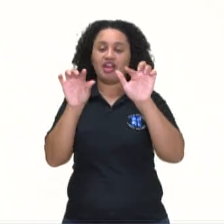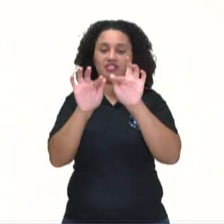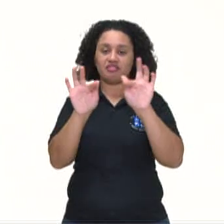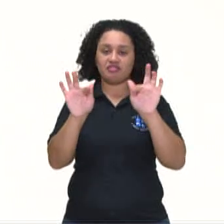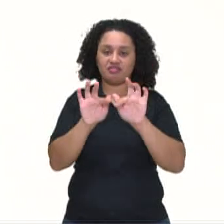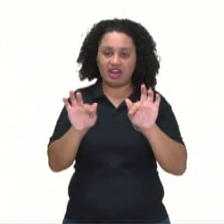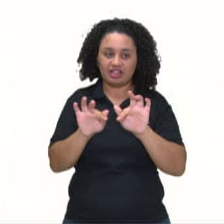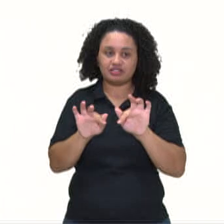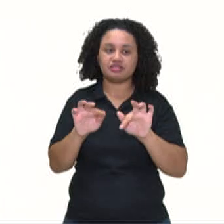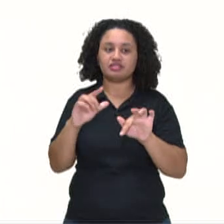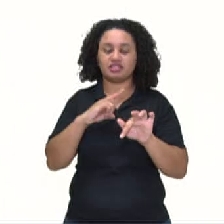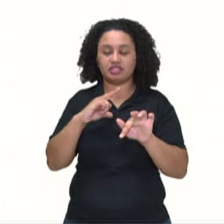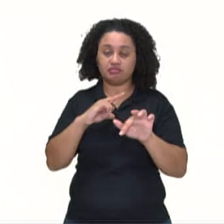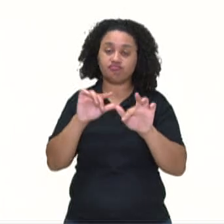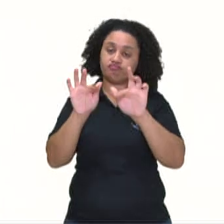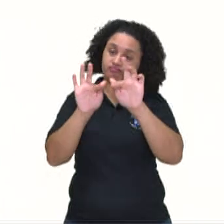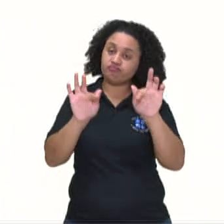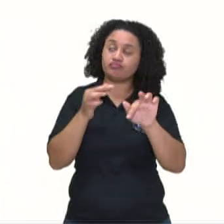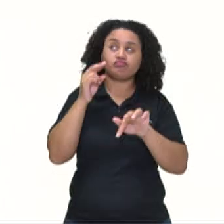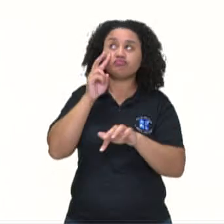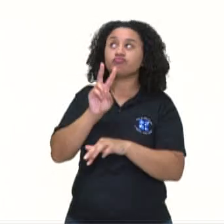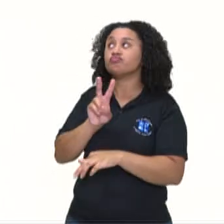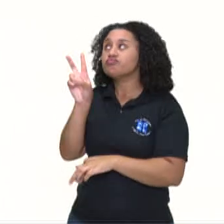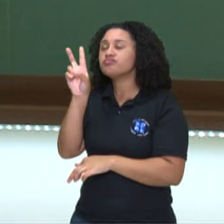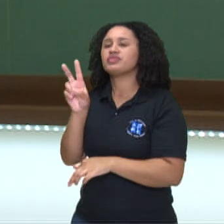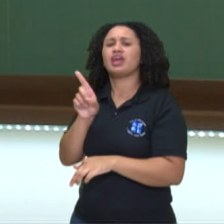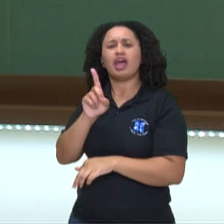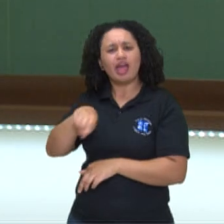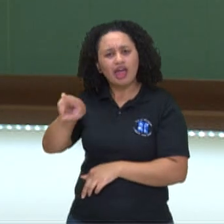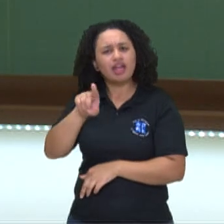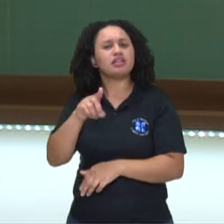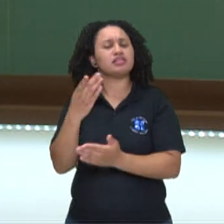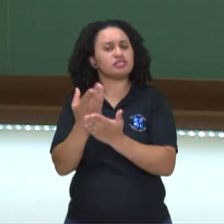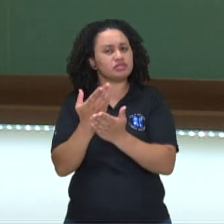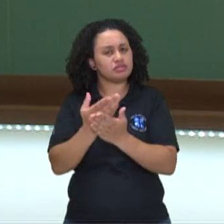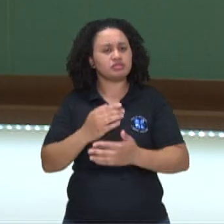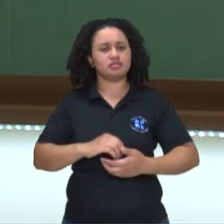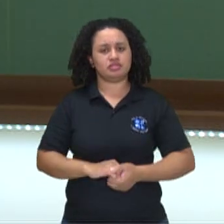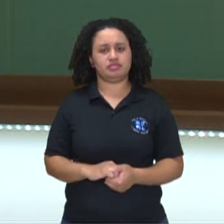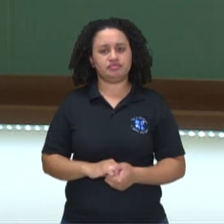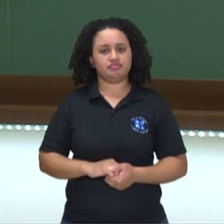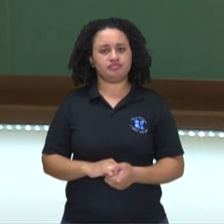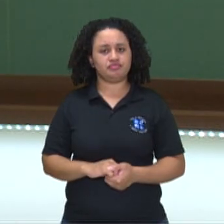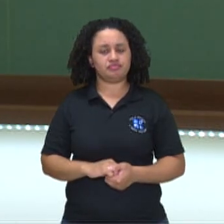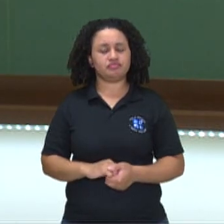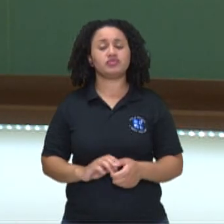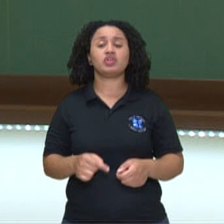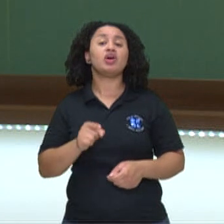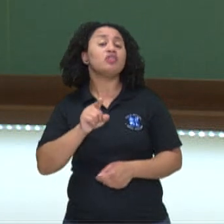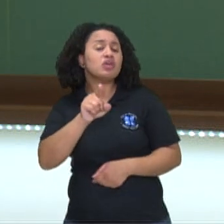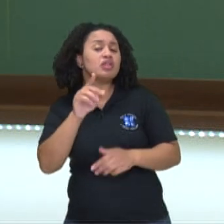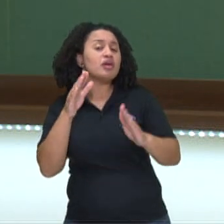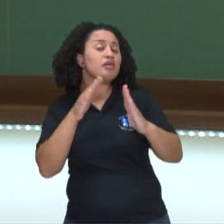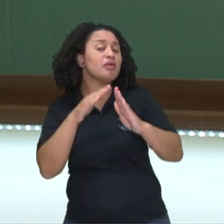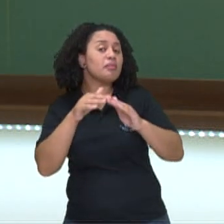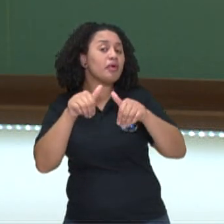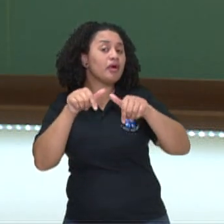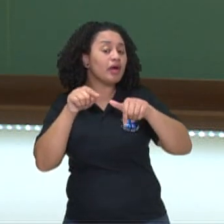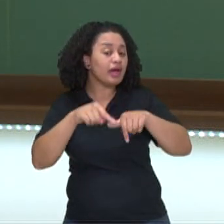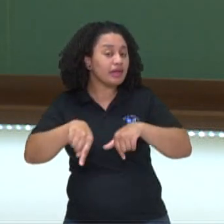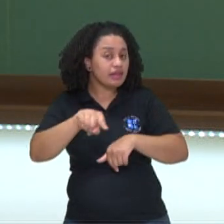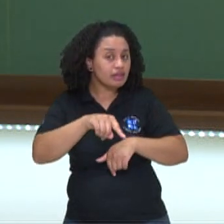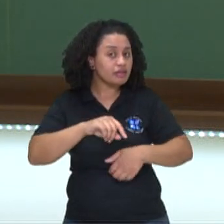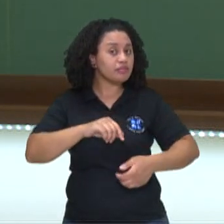Eles estudarão? Ou eles estudam, perdão. Do you live near here? Você mora por aqui? Usando